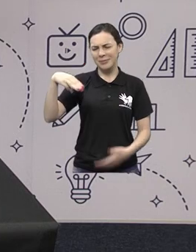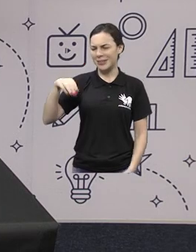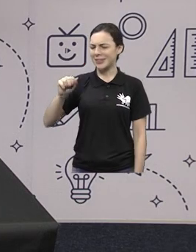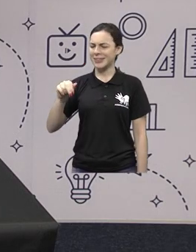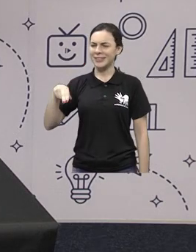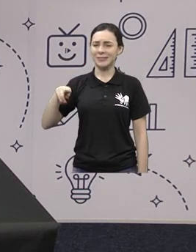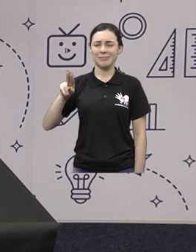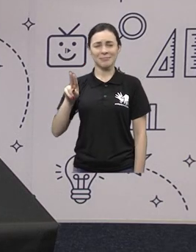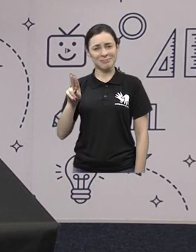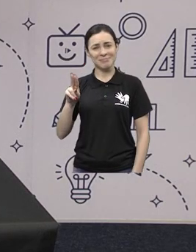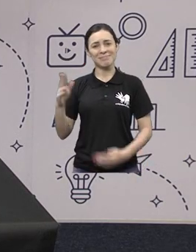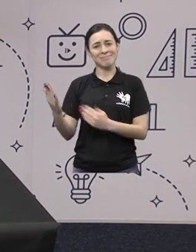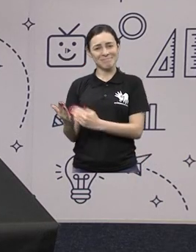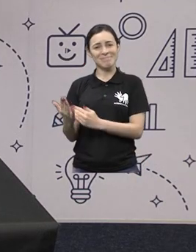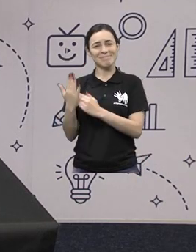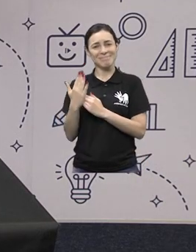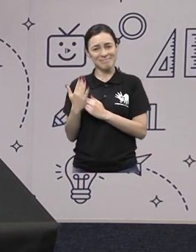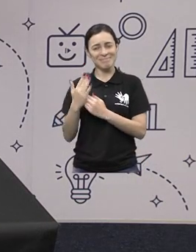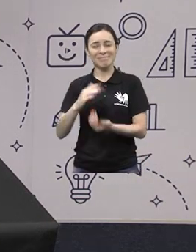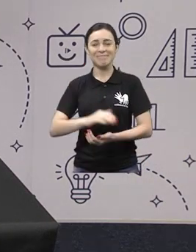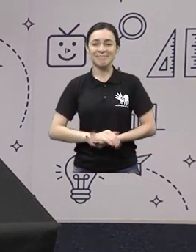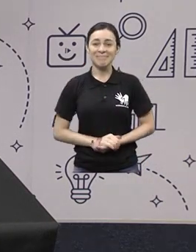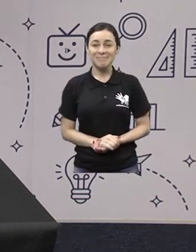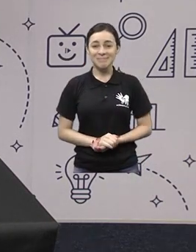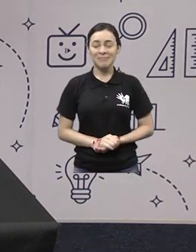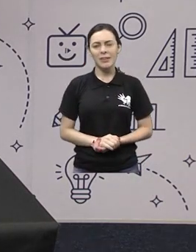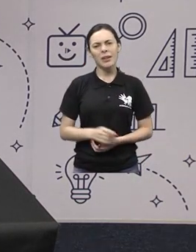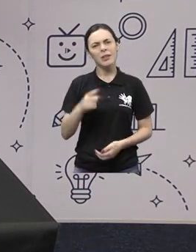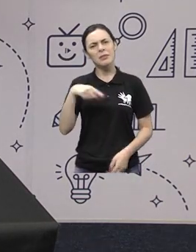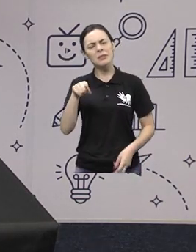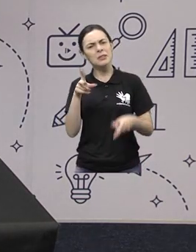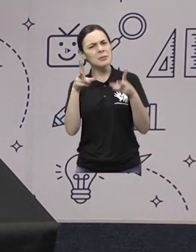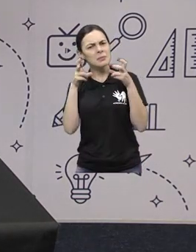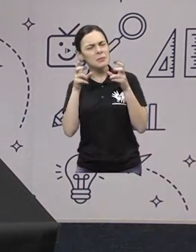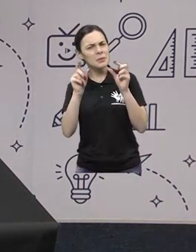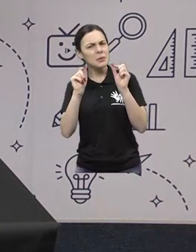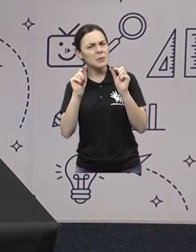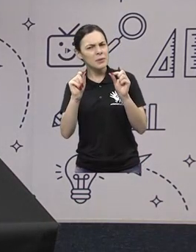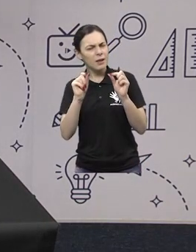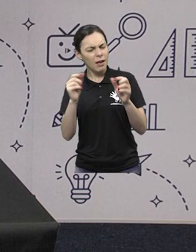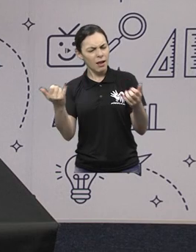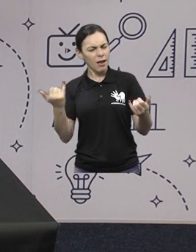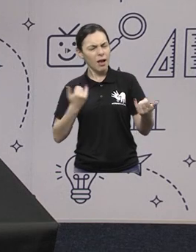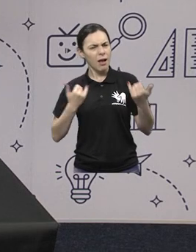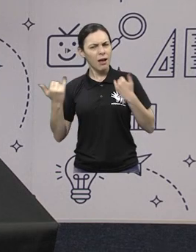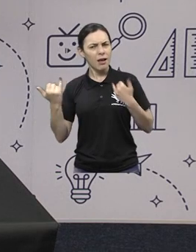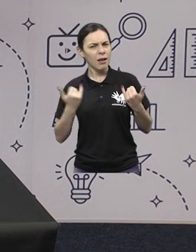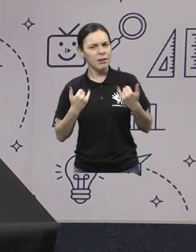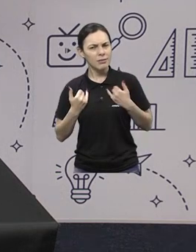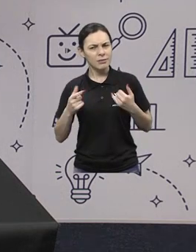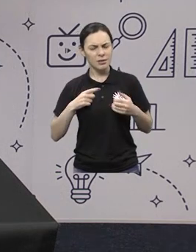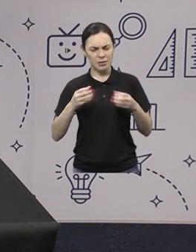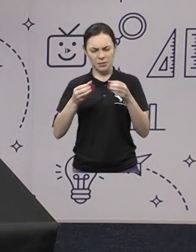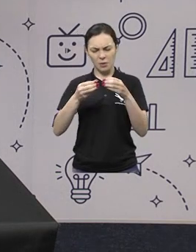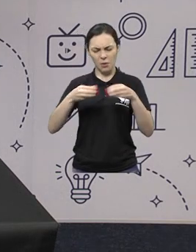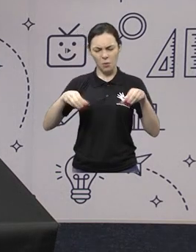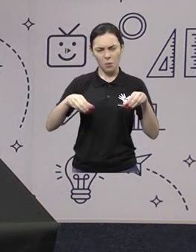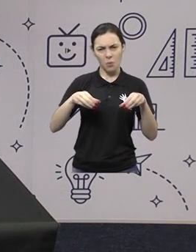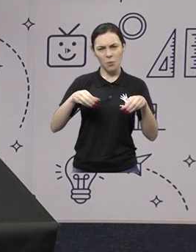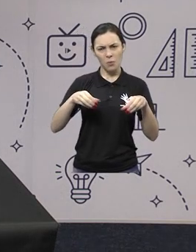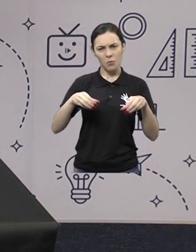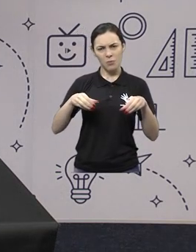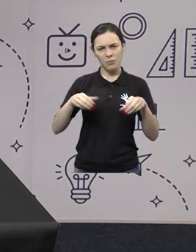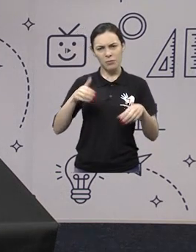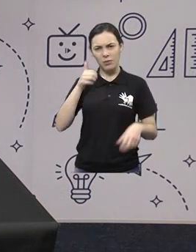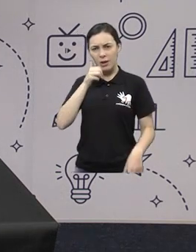Obrigada, Malu, pela sua contribuição. Vocês perceberam que a Malu contou para nós que o ovo